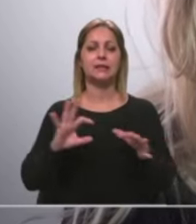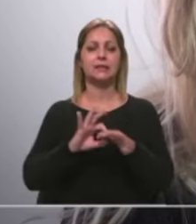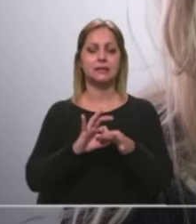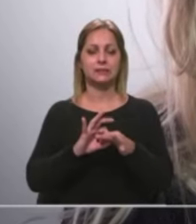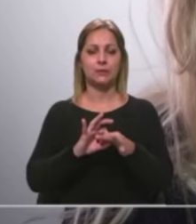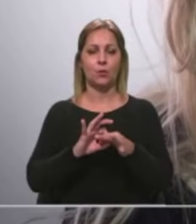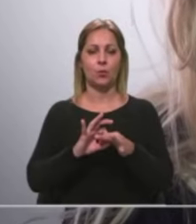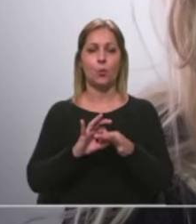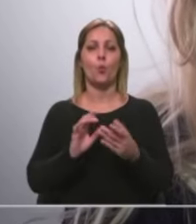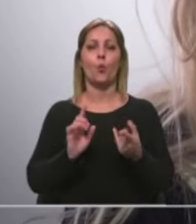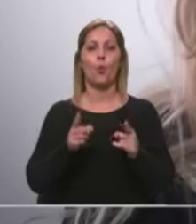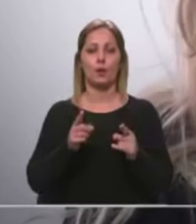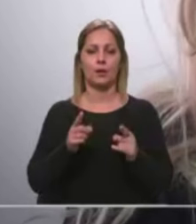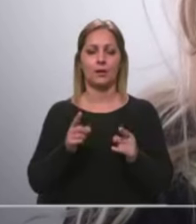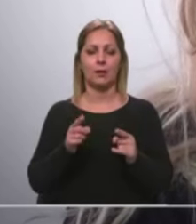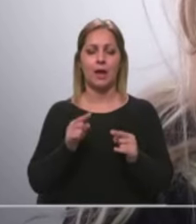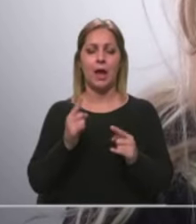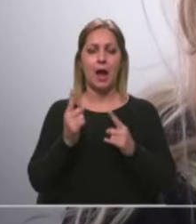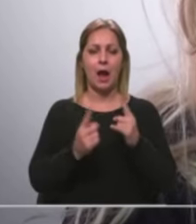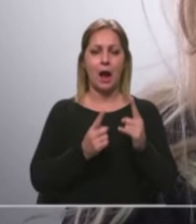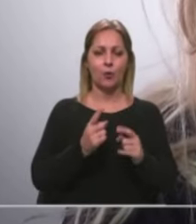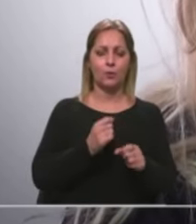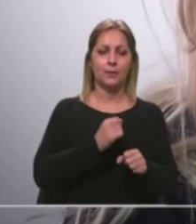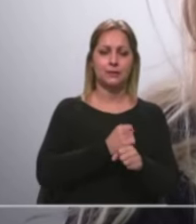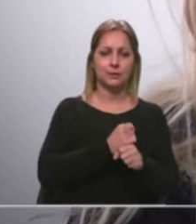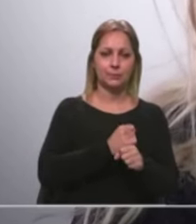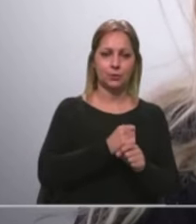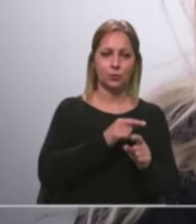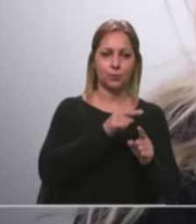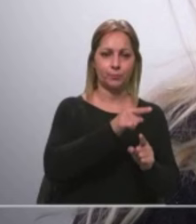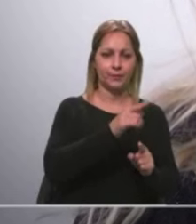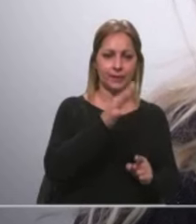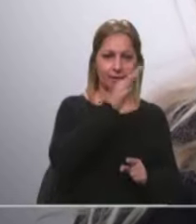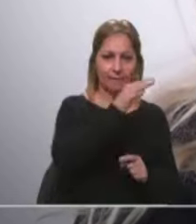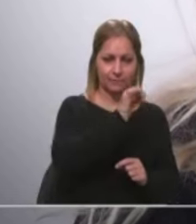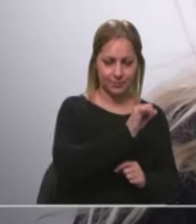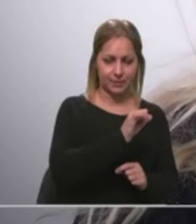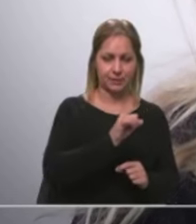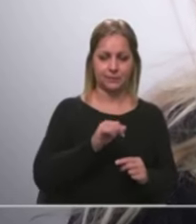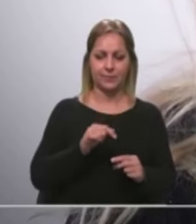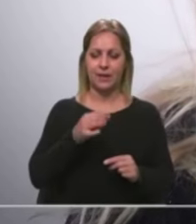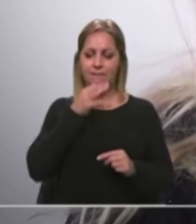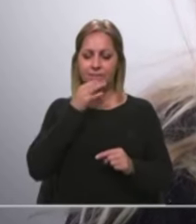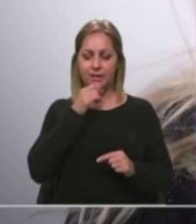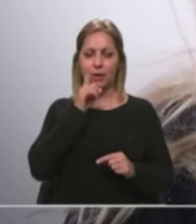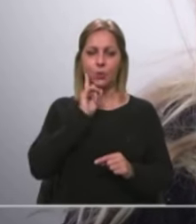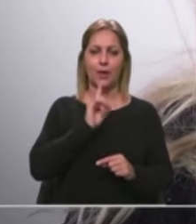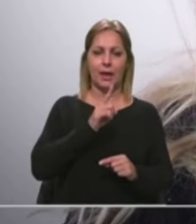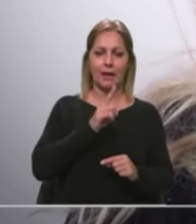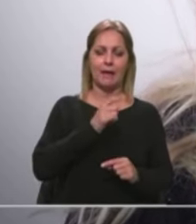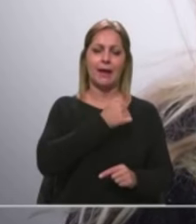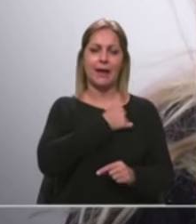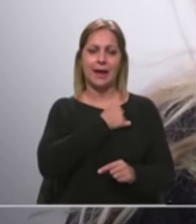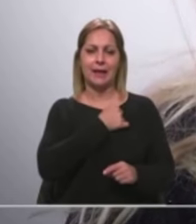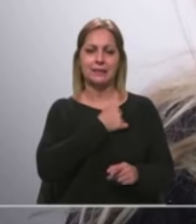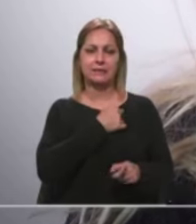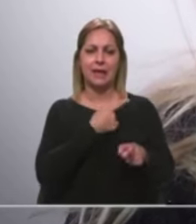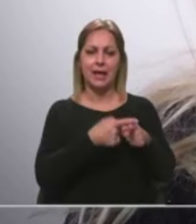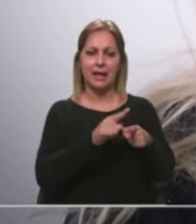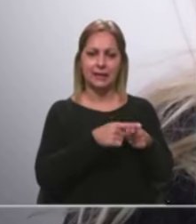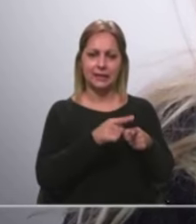famílias alguma vez Alguma de vocês trabalhou para a família valente falava-se que a Mónica tinha arrendado uma